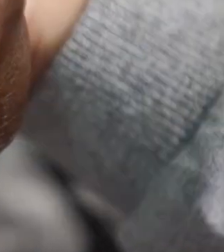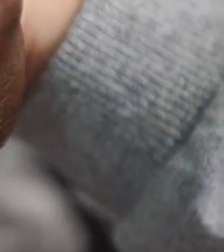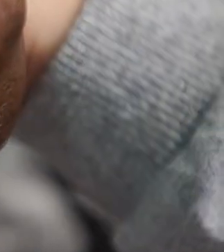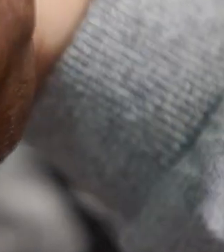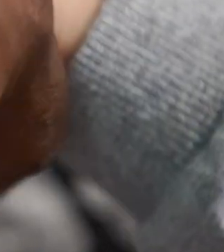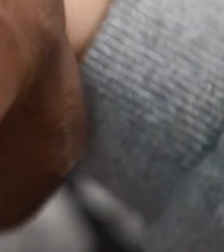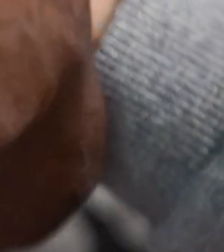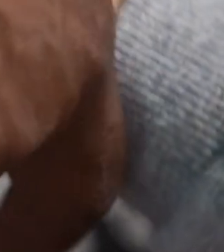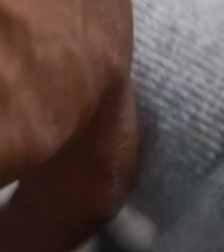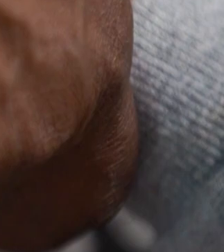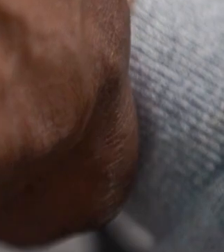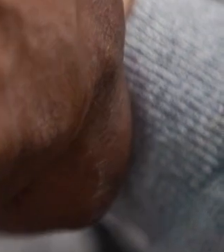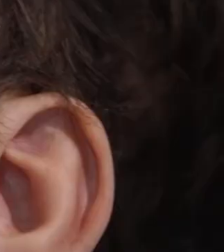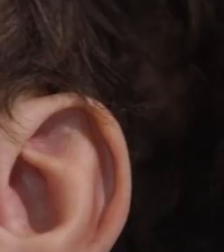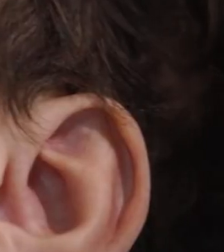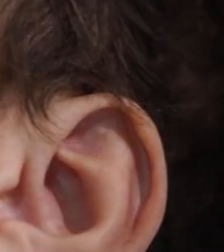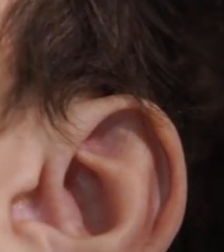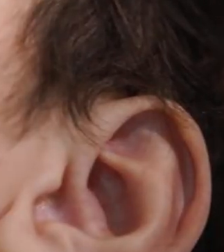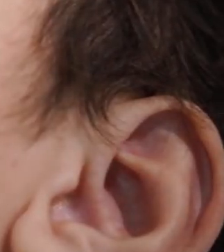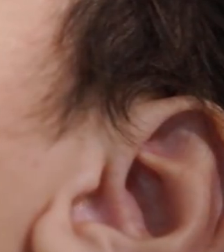felicidade que não